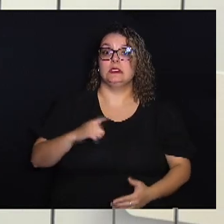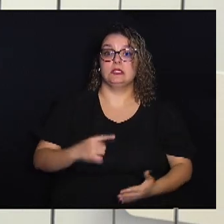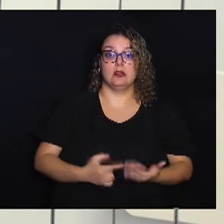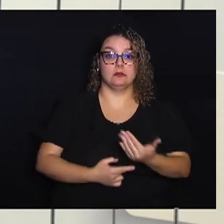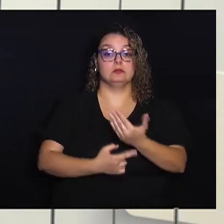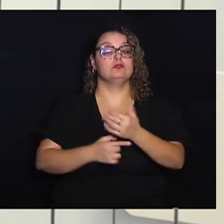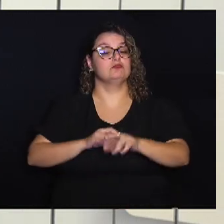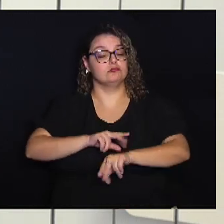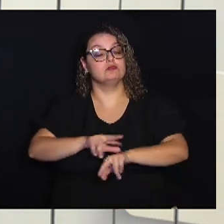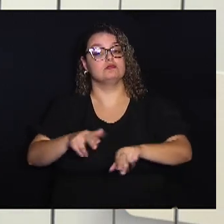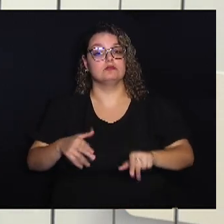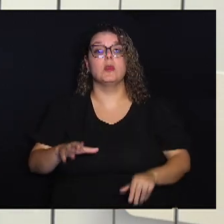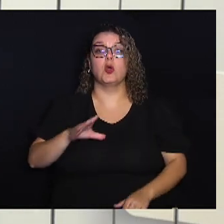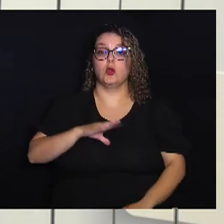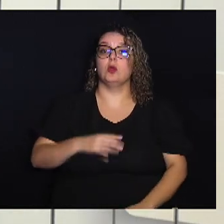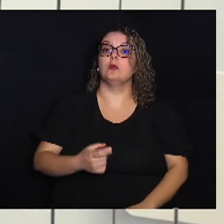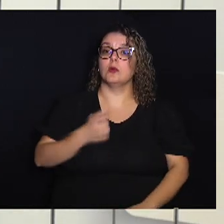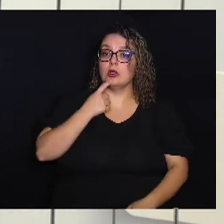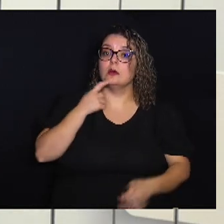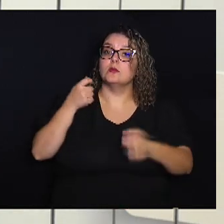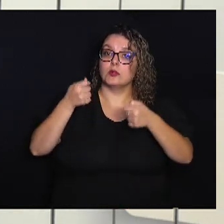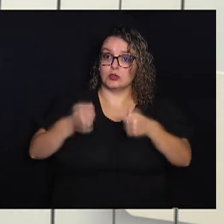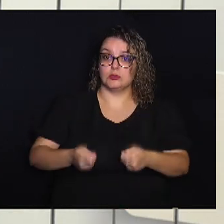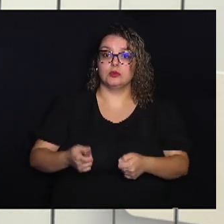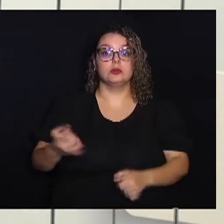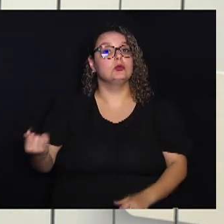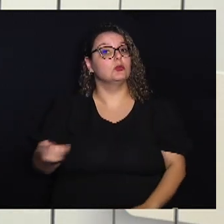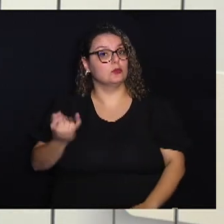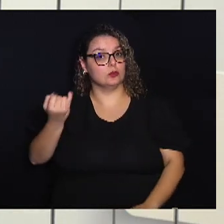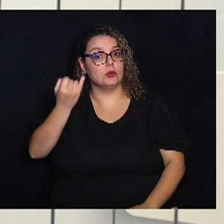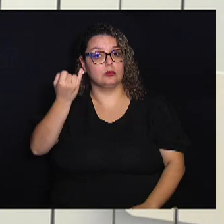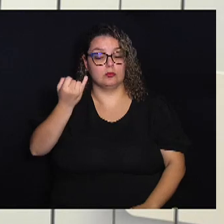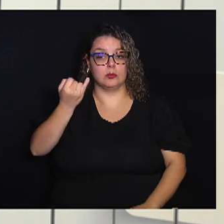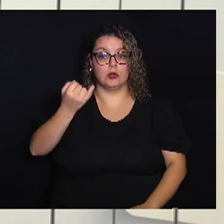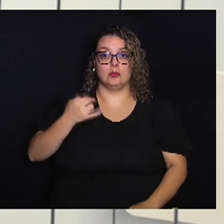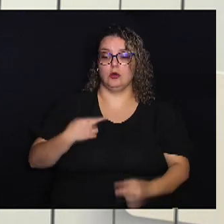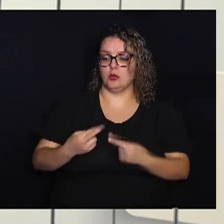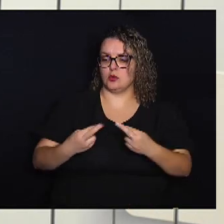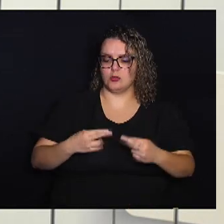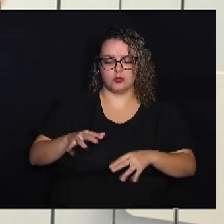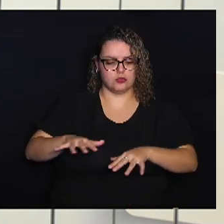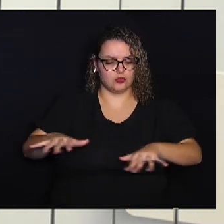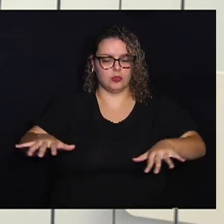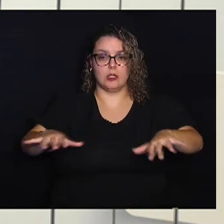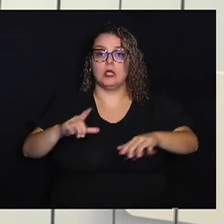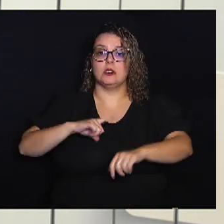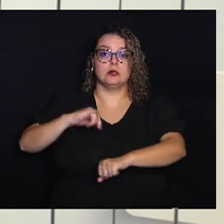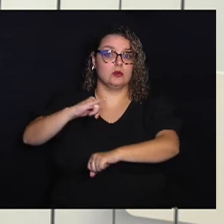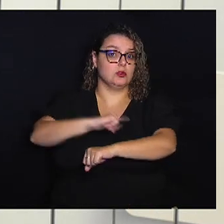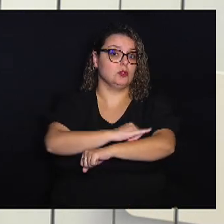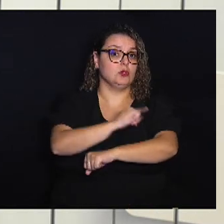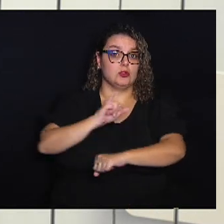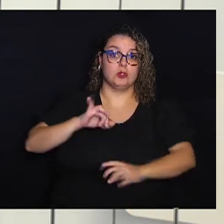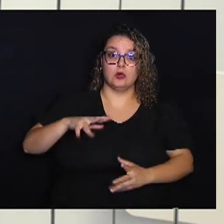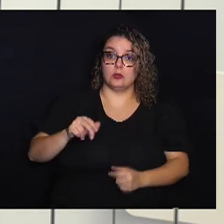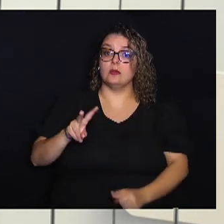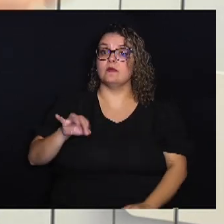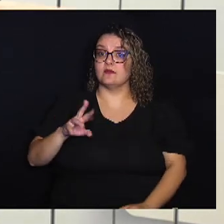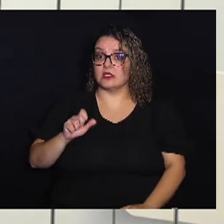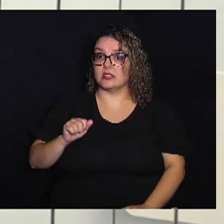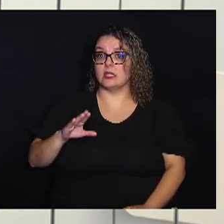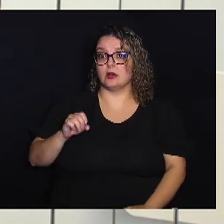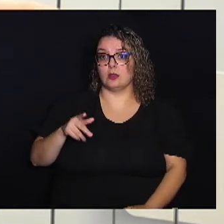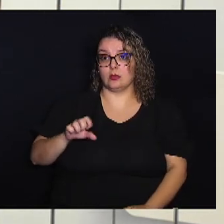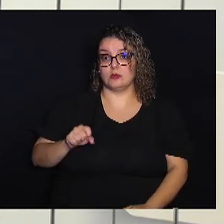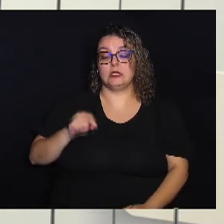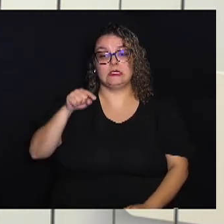tecnologia. É uma cidade que se consolidou aí com importante entrocamento rodoviário, tem o aeroporto internacional de Viracopos.